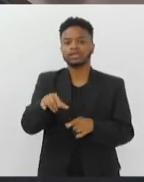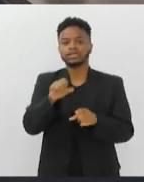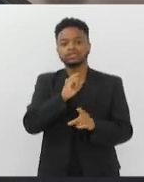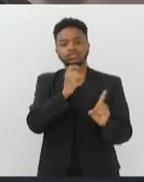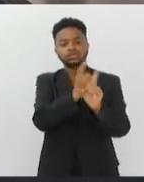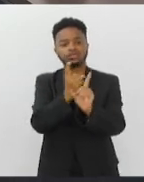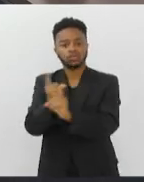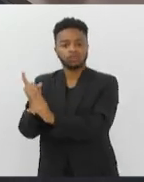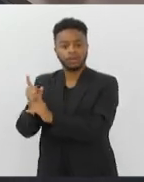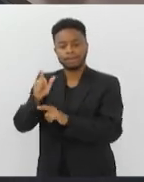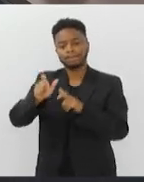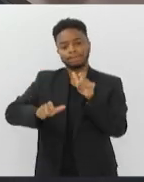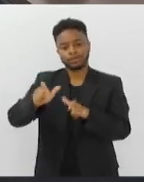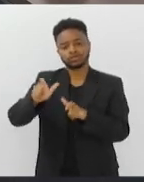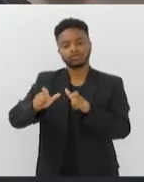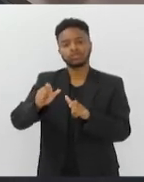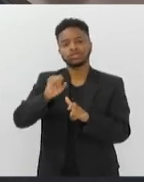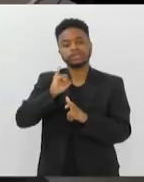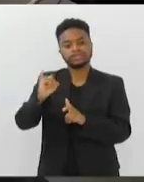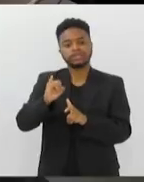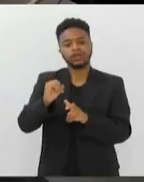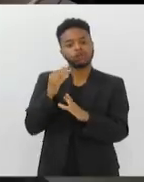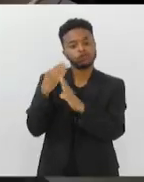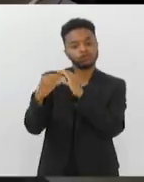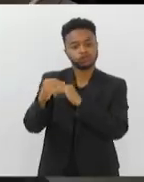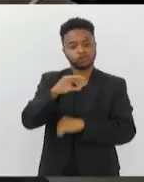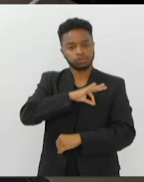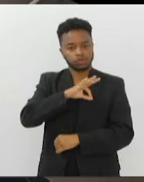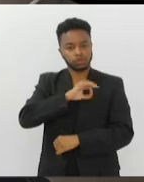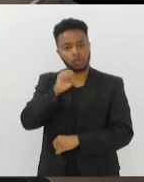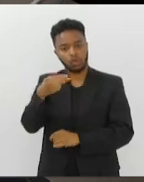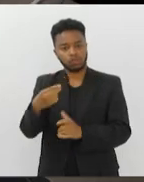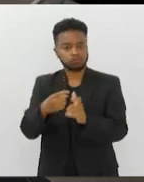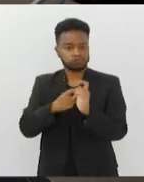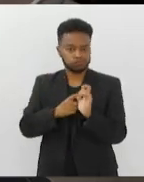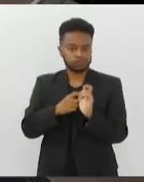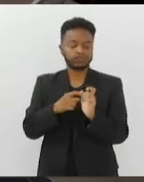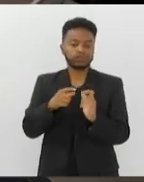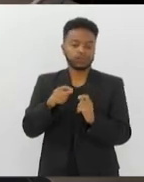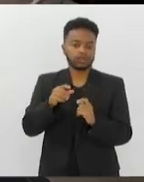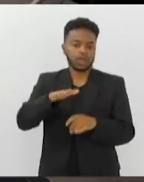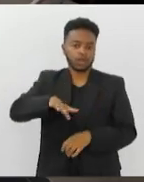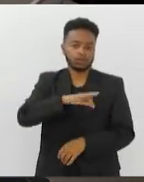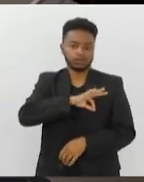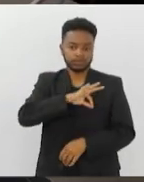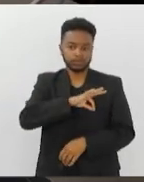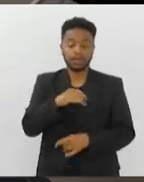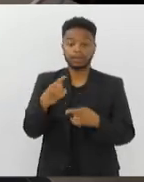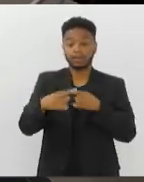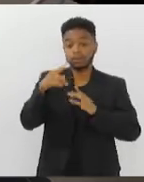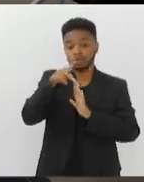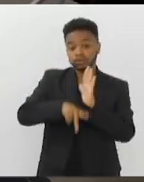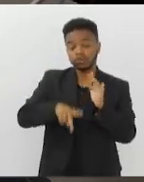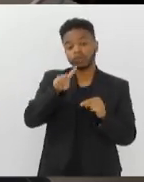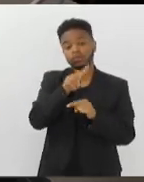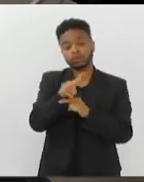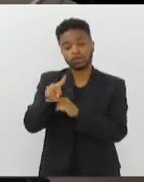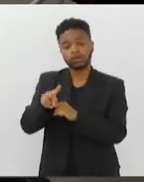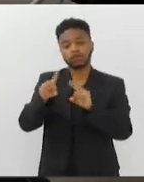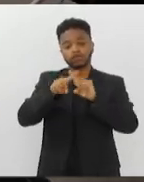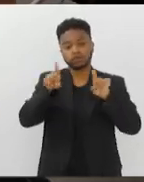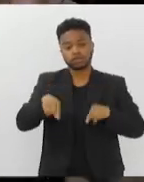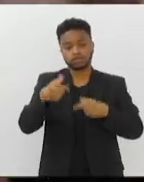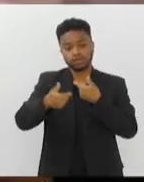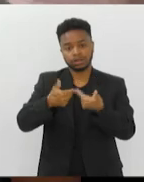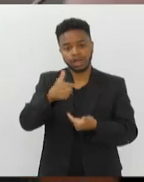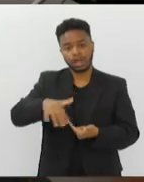de indivíduos com pendências criminais. A importância desse projeto é que vai, além de proteger os funcionários que trabalham na rede pública de